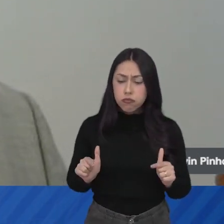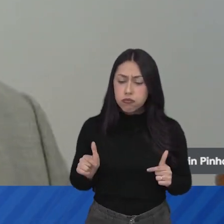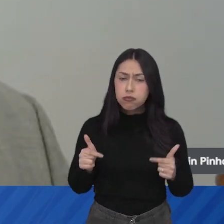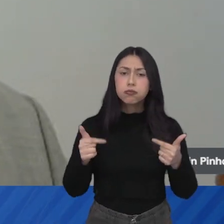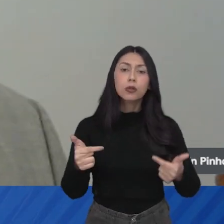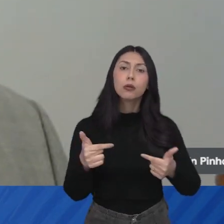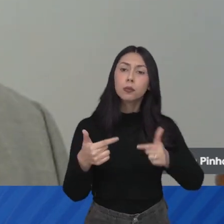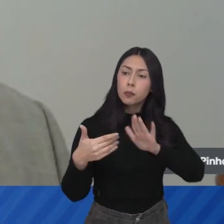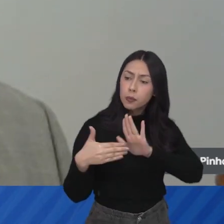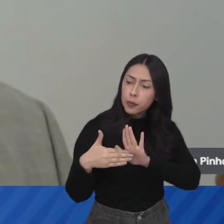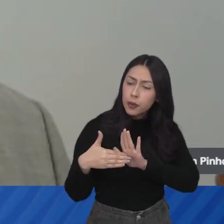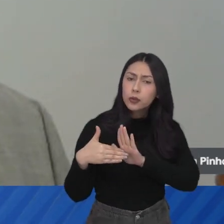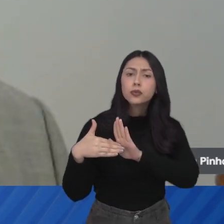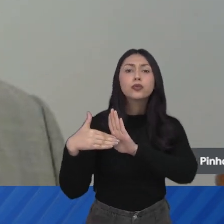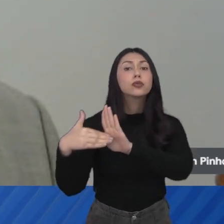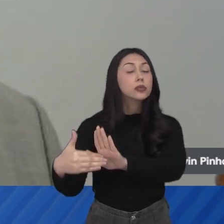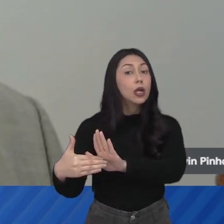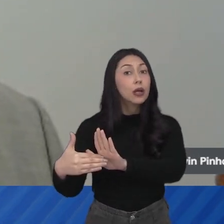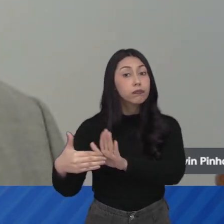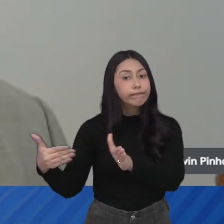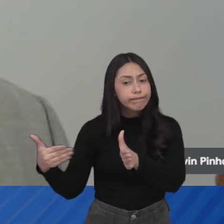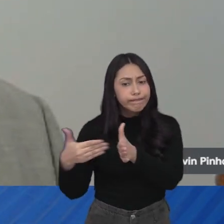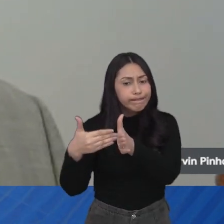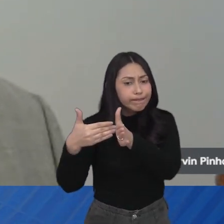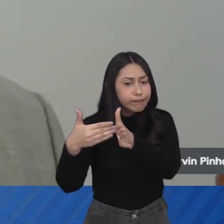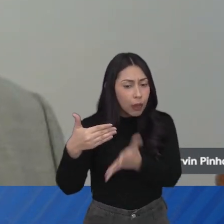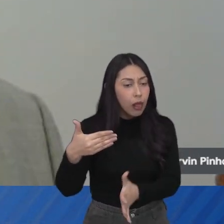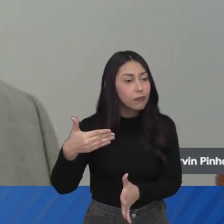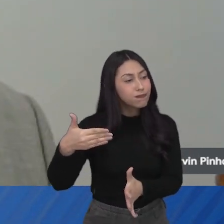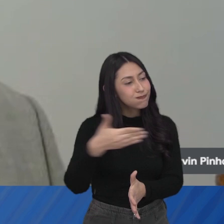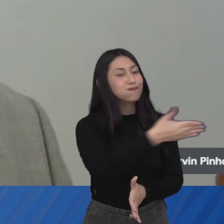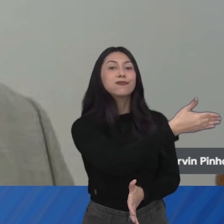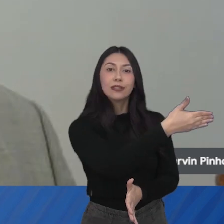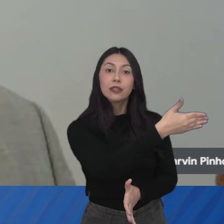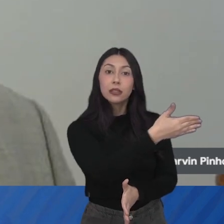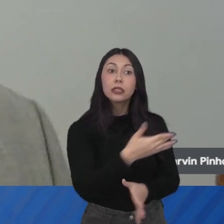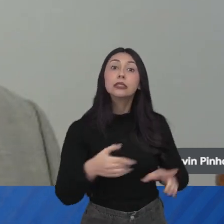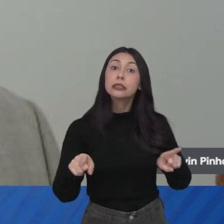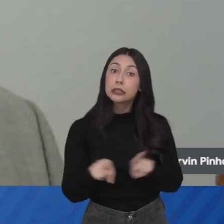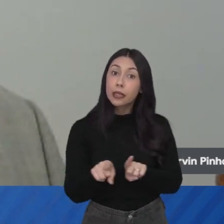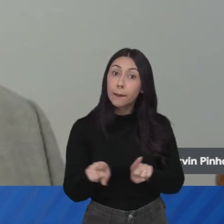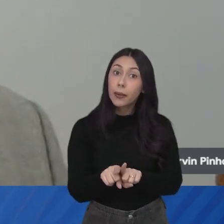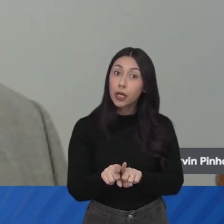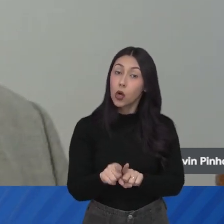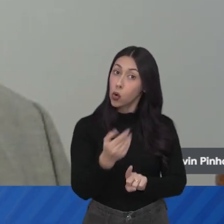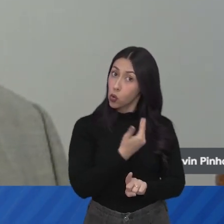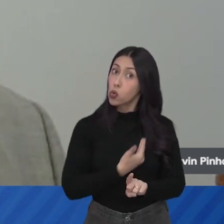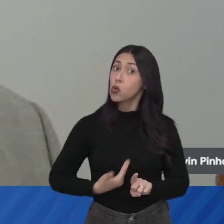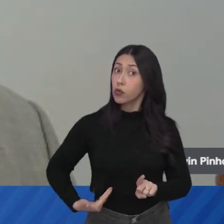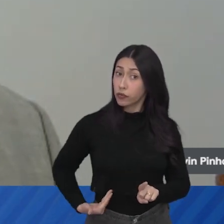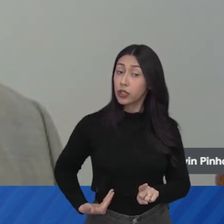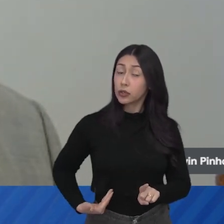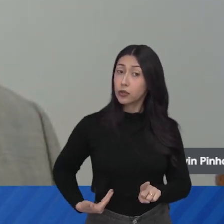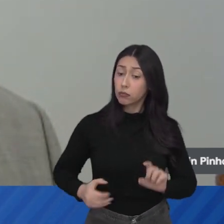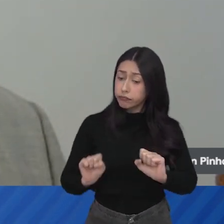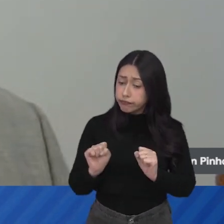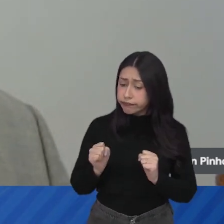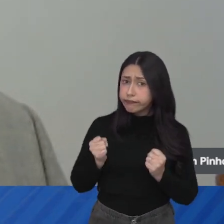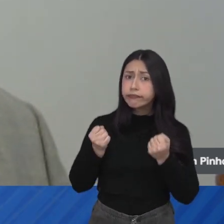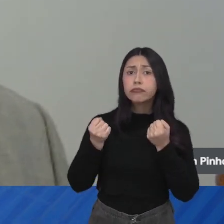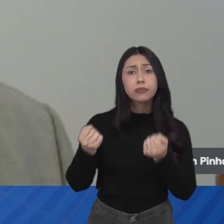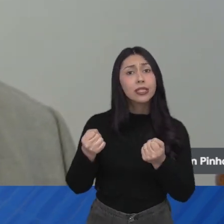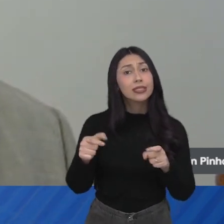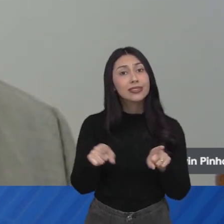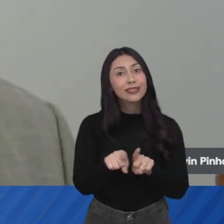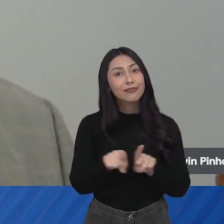governo para auxiliar na superação dessas barreiras e também da própria sociedade. Então, é um trabalho que envolve não só o governo ou os governos, é um trabalho que